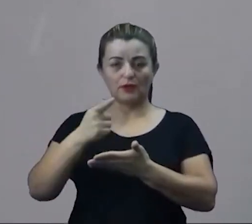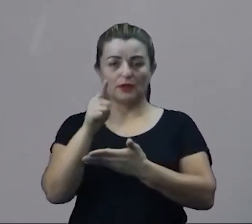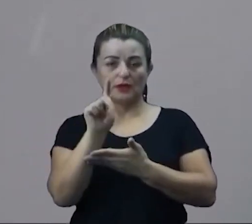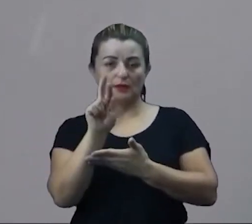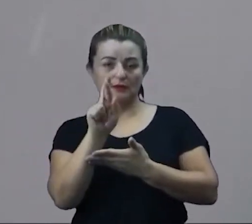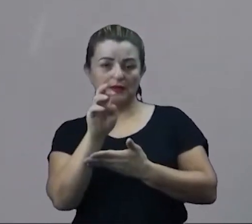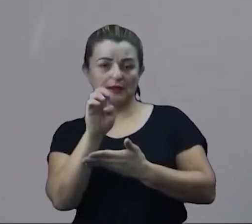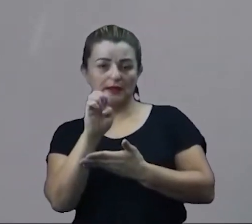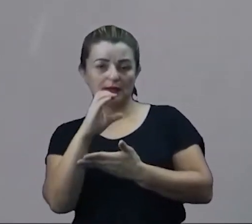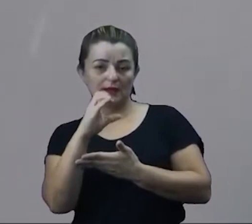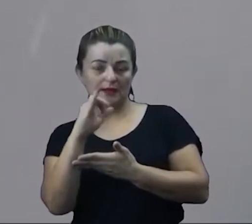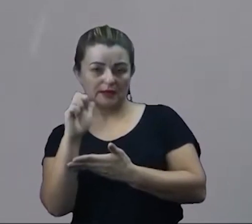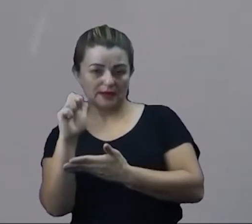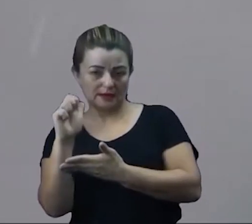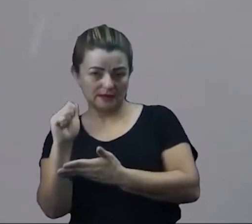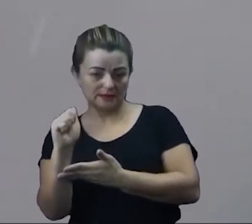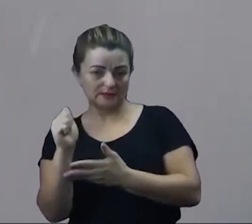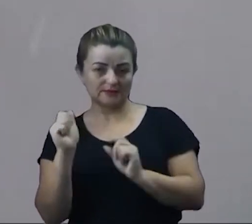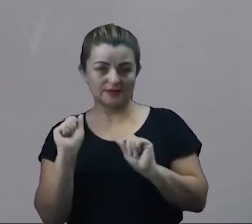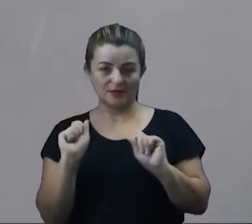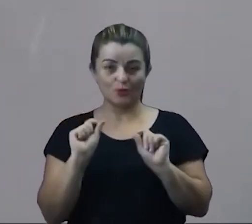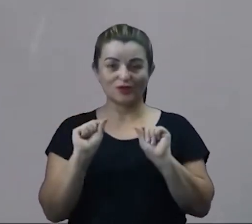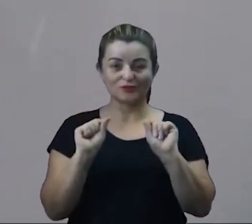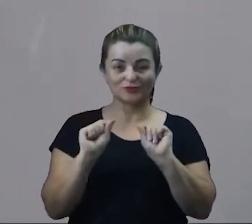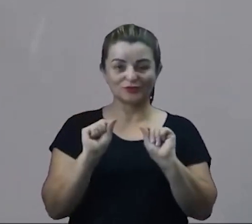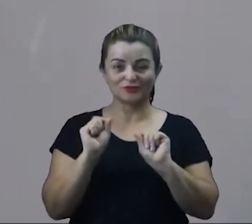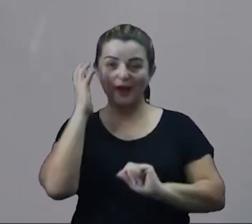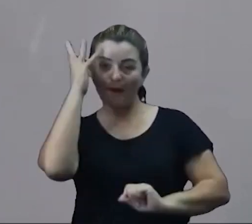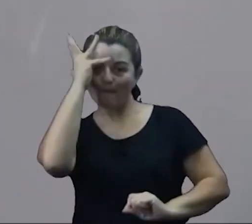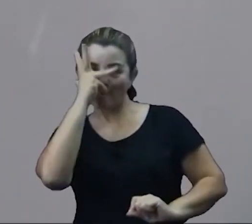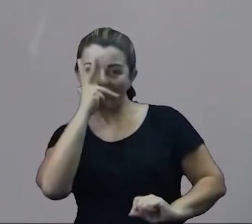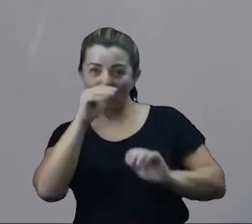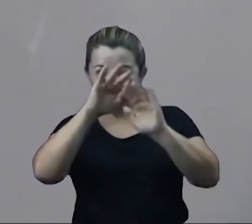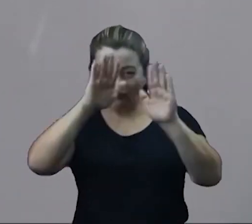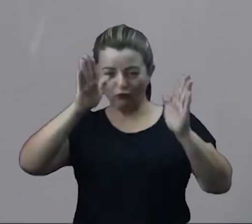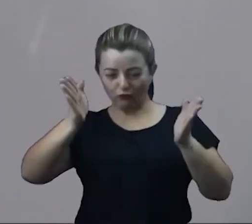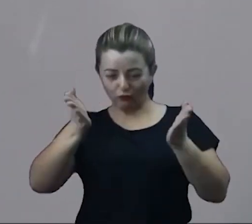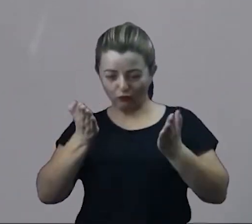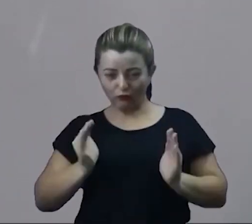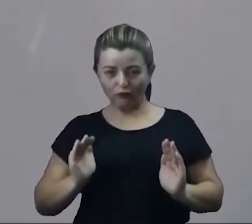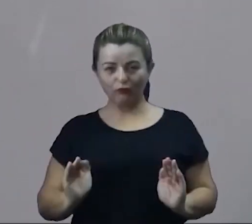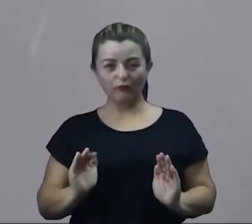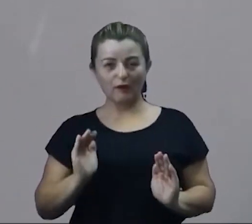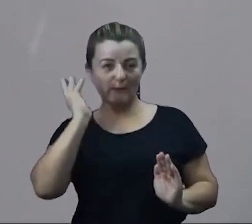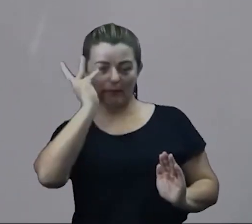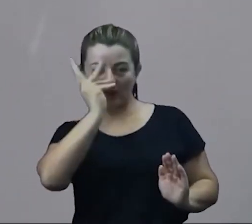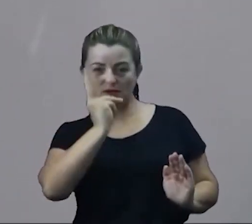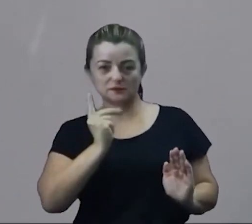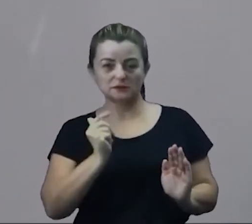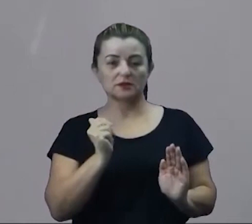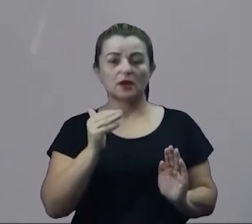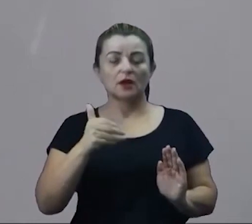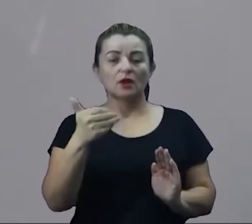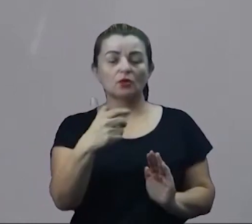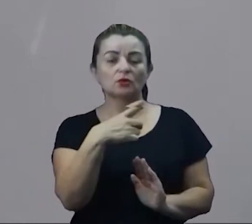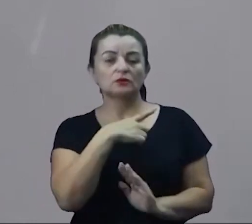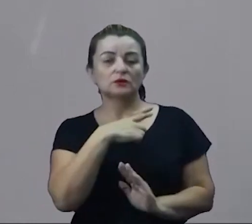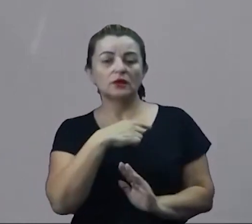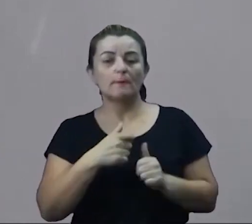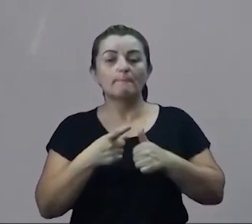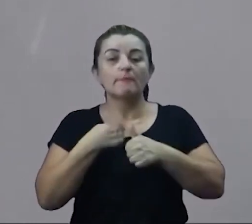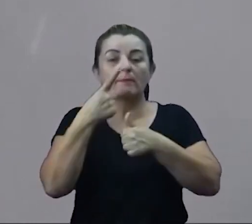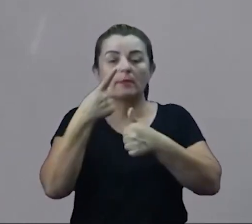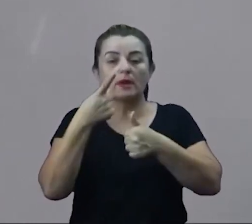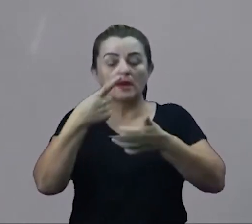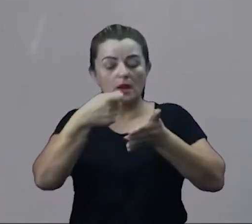lá do Botticelli, né, do ideal de beleza que nós herdamos ali dos gregos. Quando nós temos a primeira